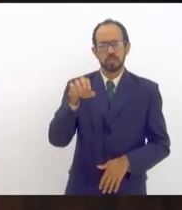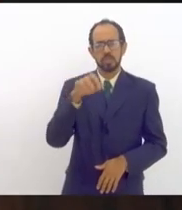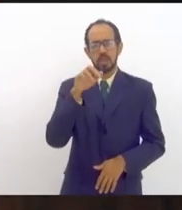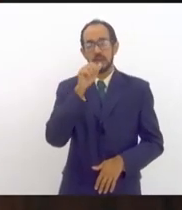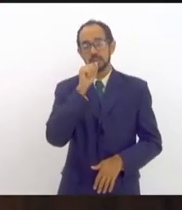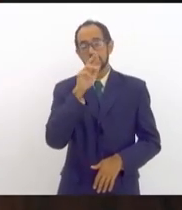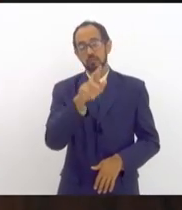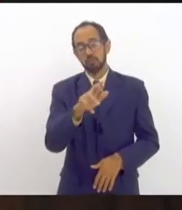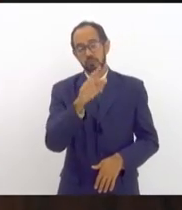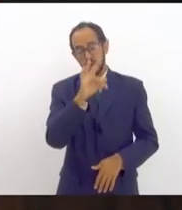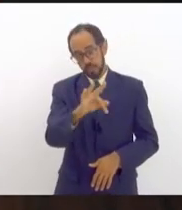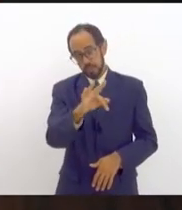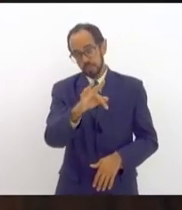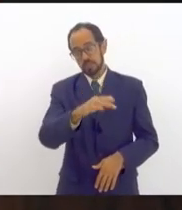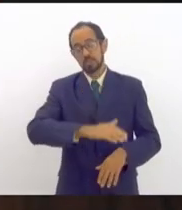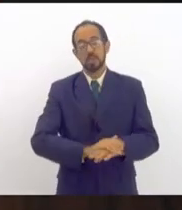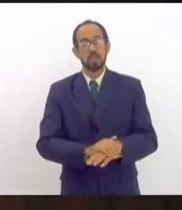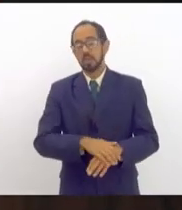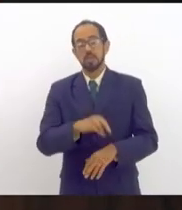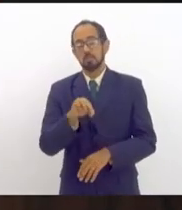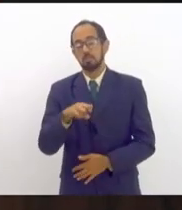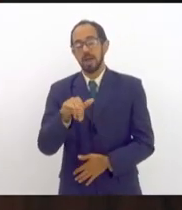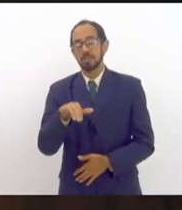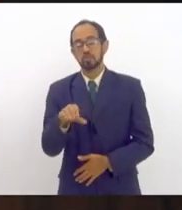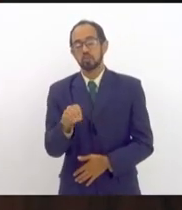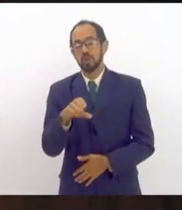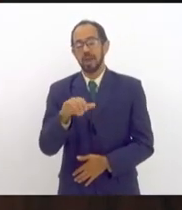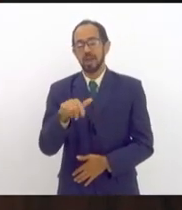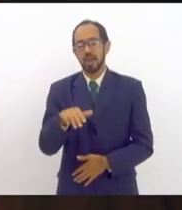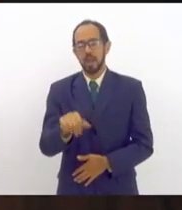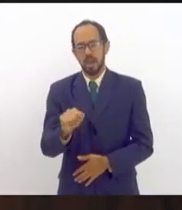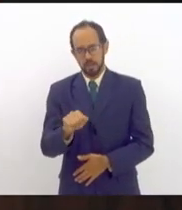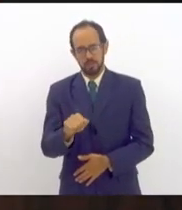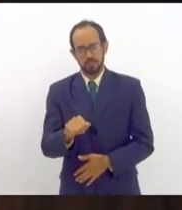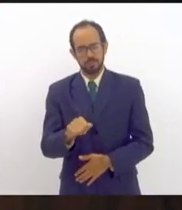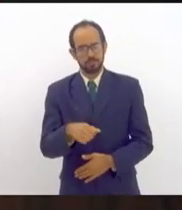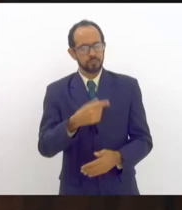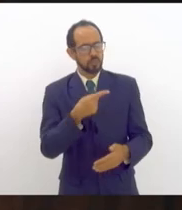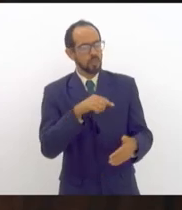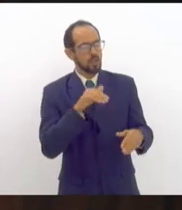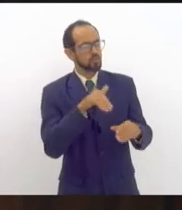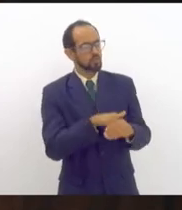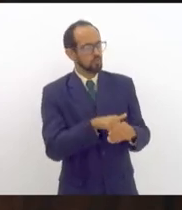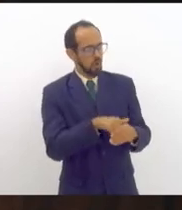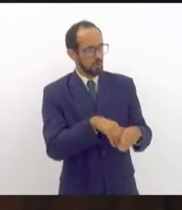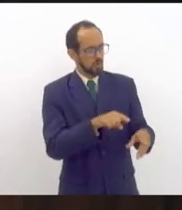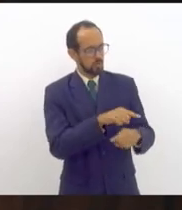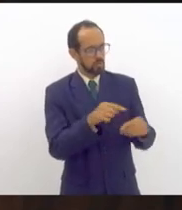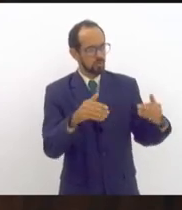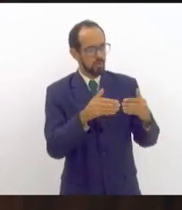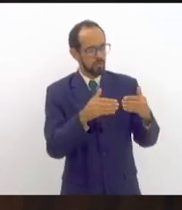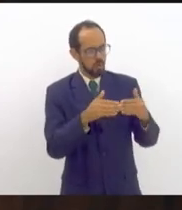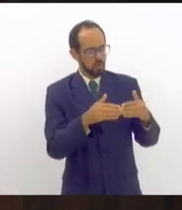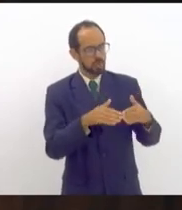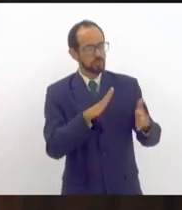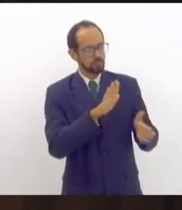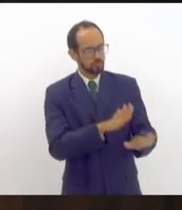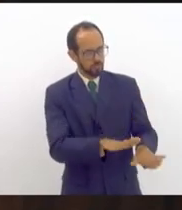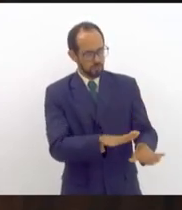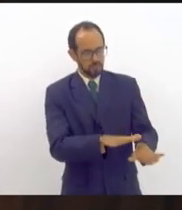em votação as emendas de plenário com os parceiros favoráveis os senhores que a própria irmã deles como estão